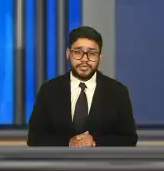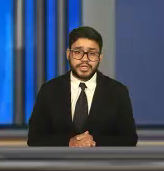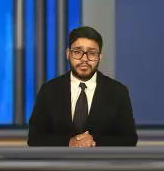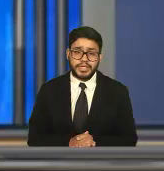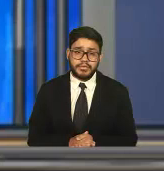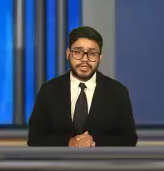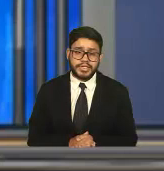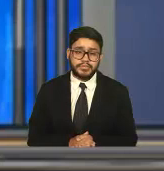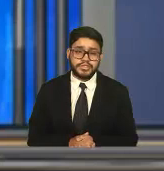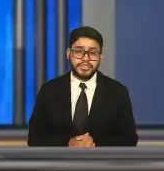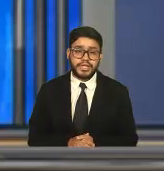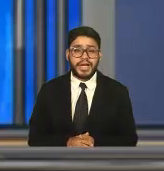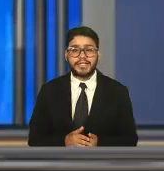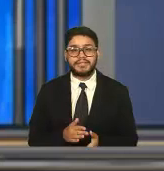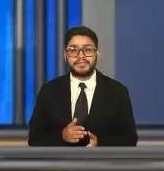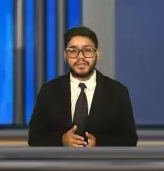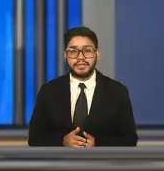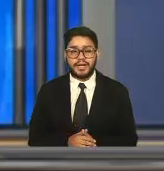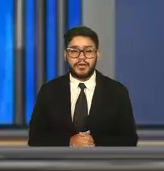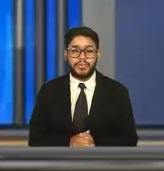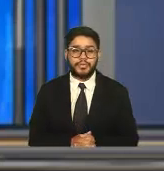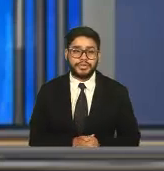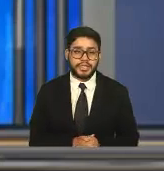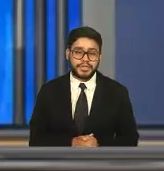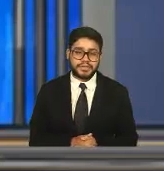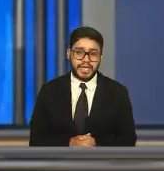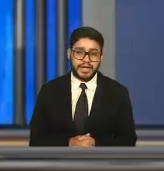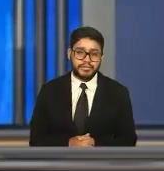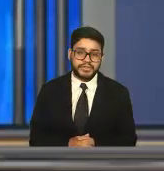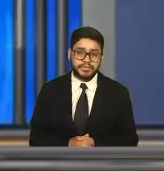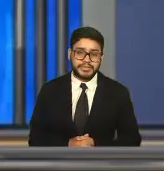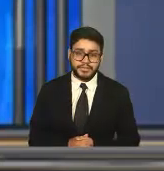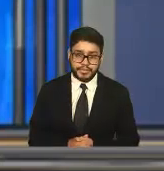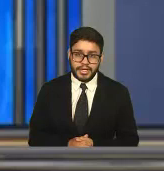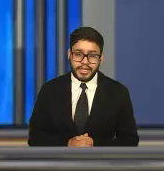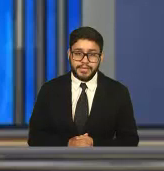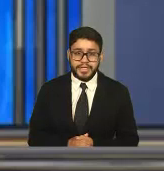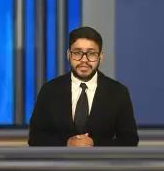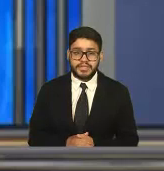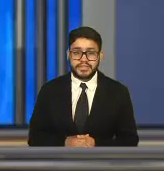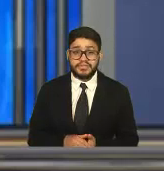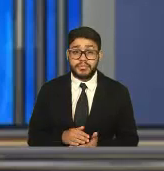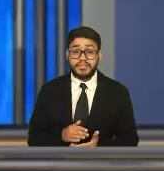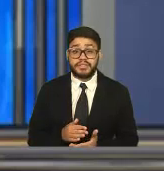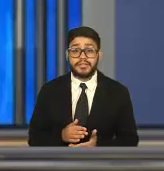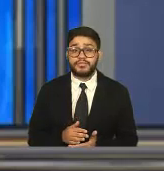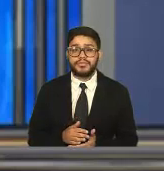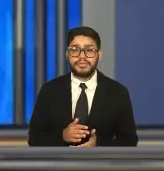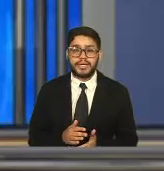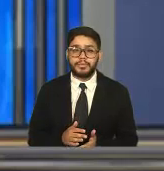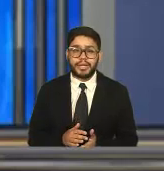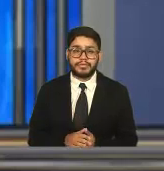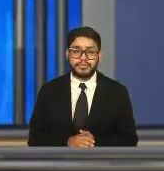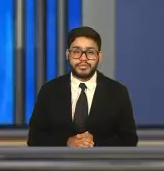o que nós do portal brinco gostaríamos de agradecer ao apoio da empresa é corrida Brasil empresa que está viabilizando